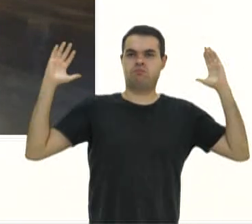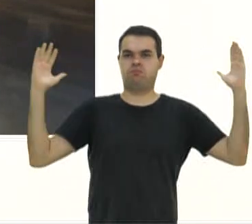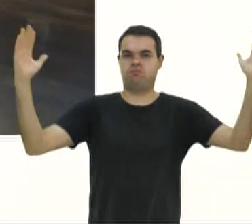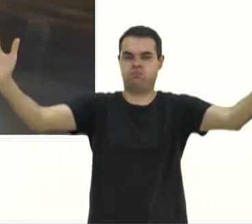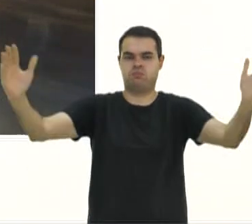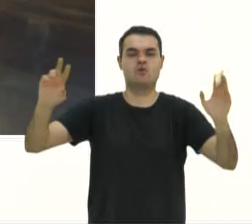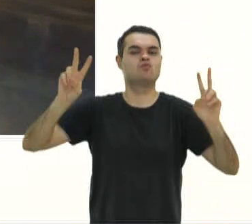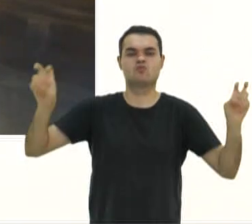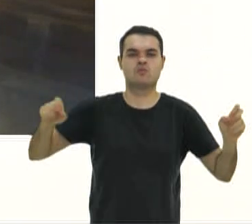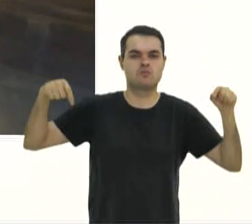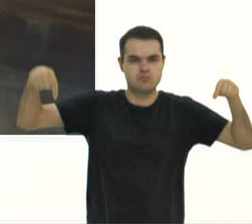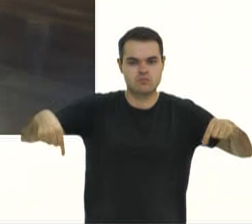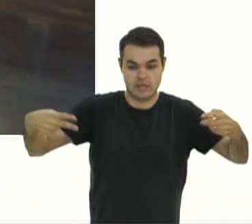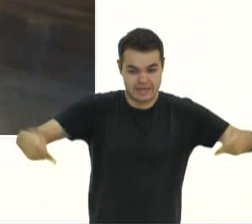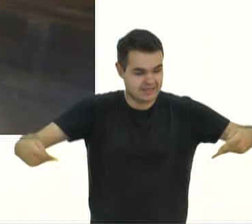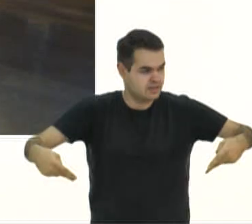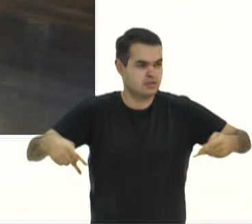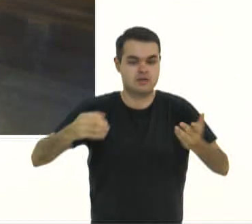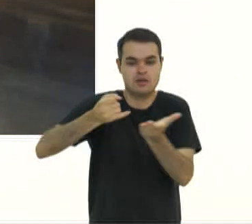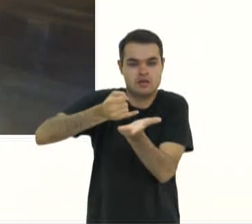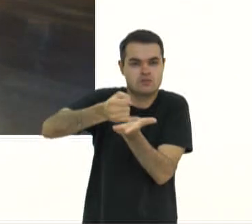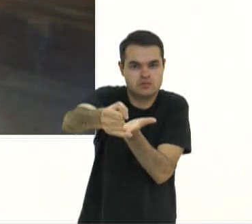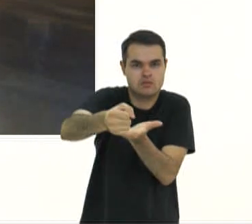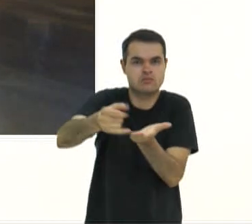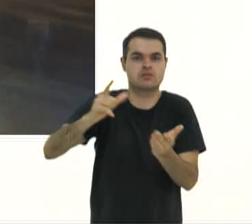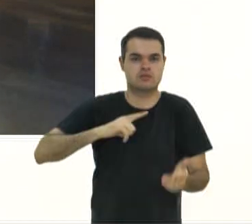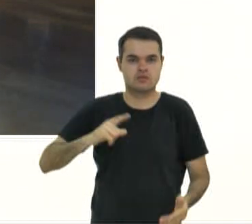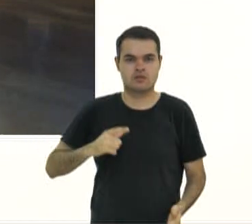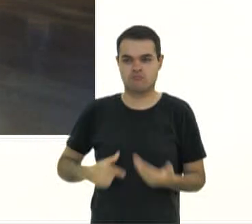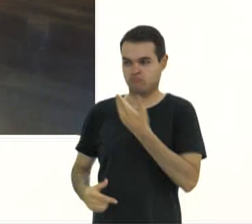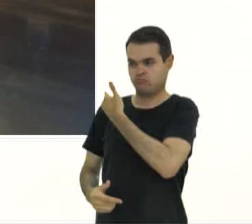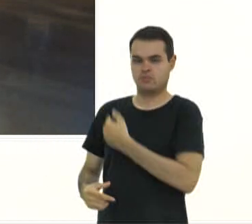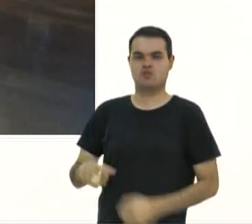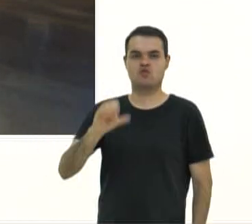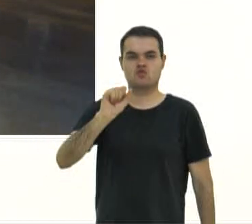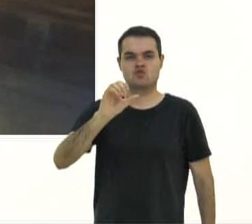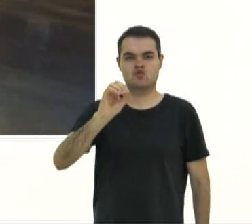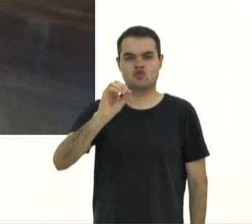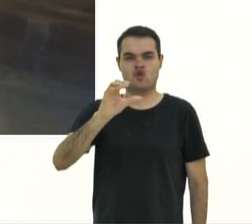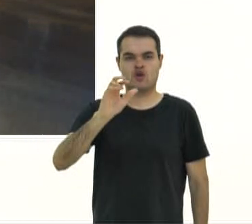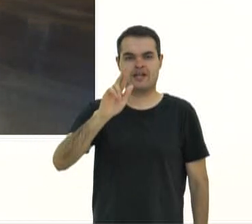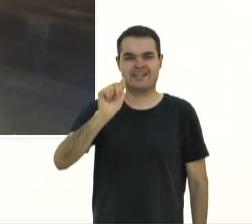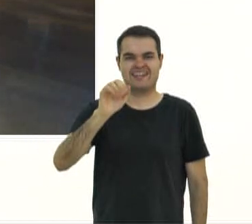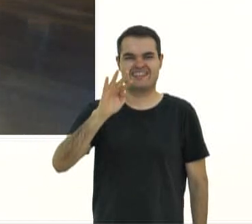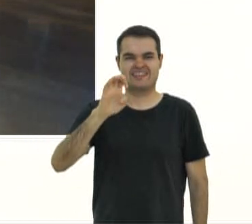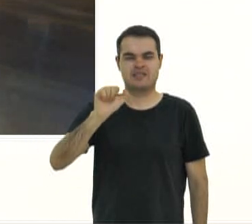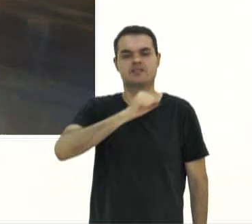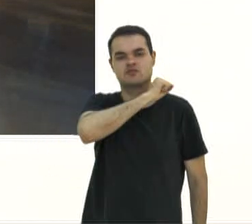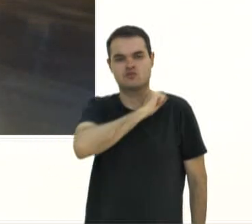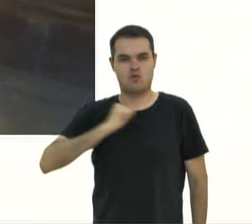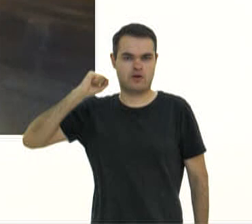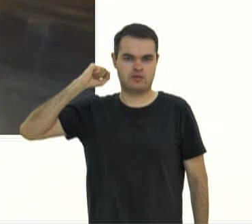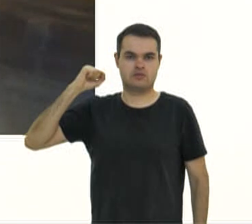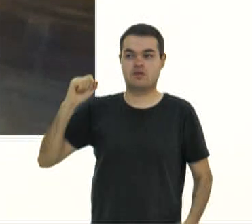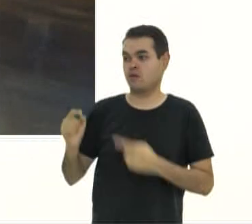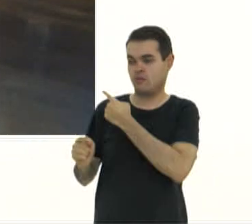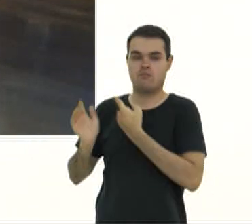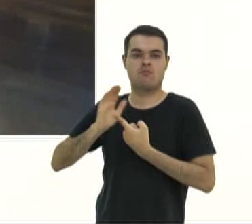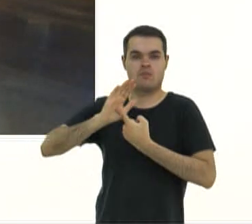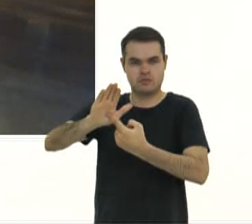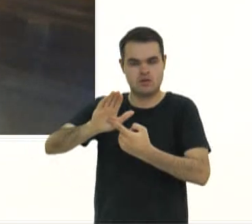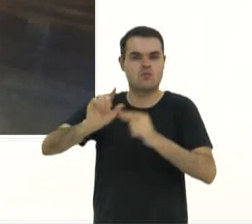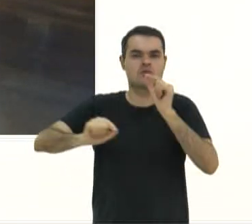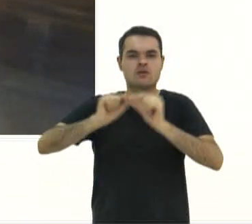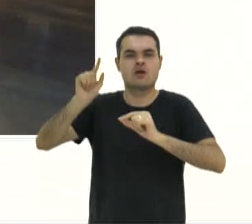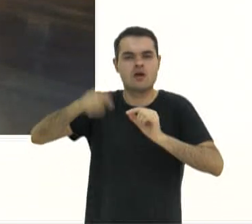Introdução, e nós temos aqui na nossa frente uma figura ilustre, né, o Sócrates, para representar quem? A filosofia grega.